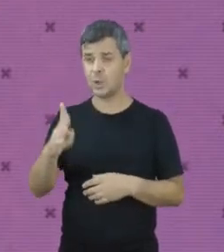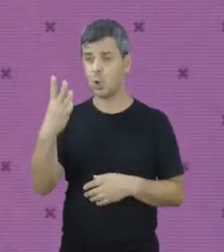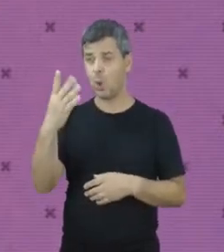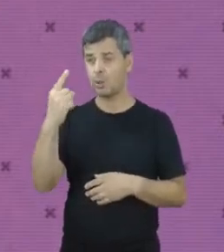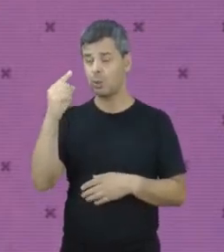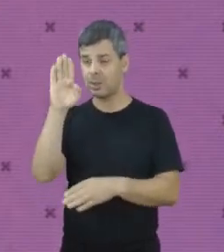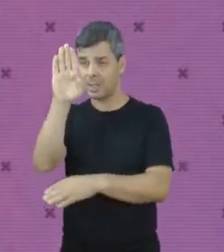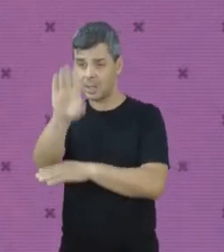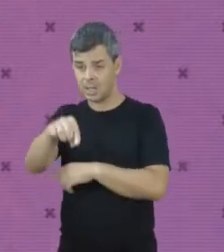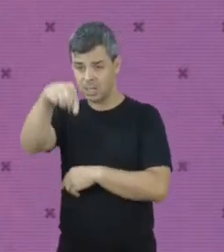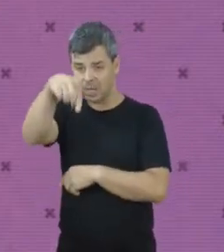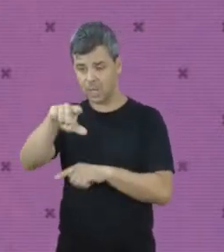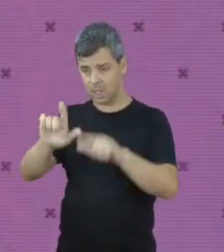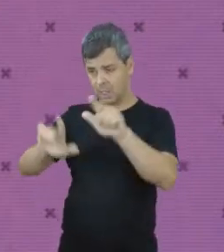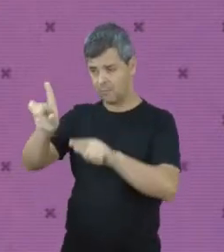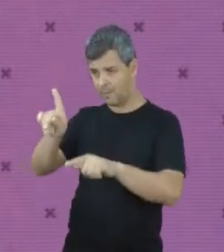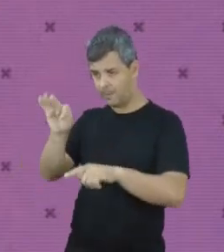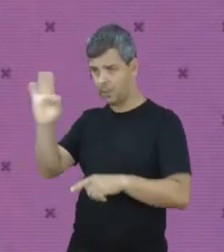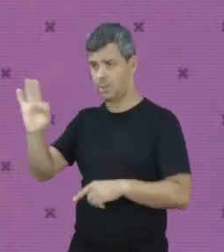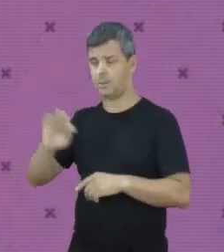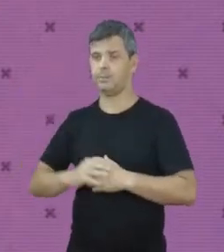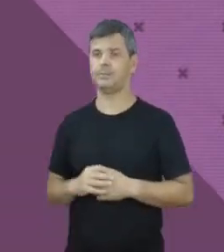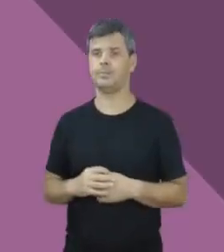tarde, aqui na TVPT.